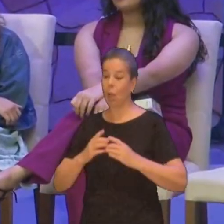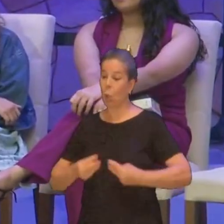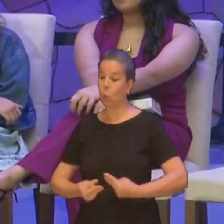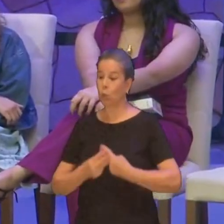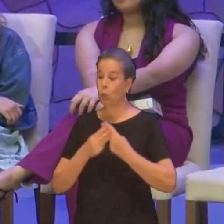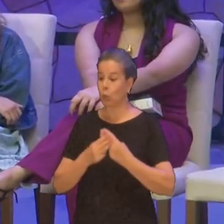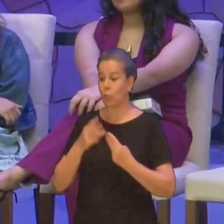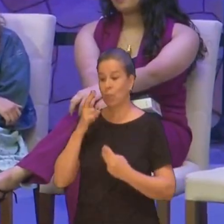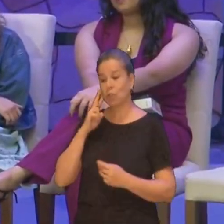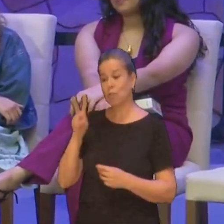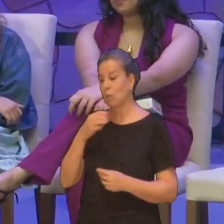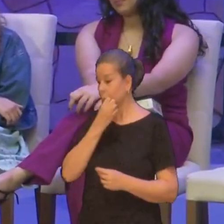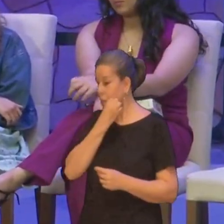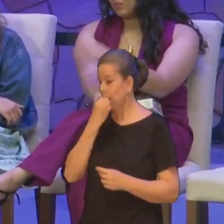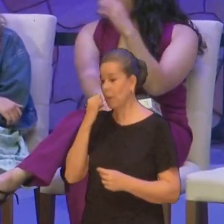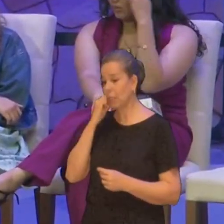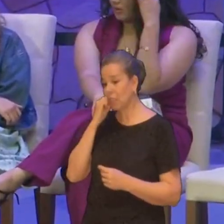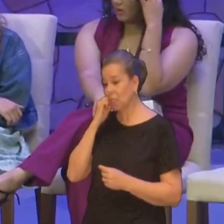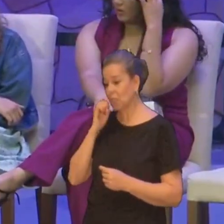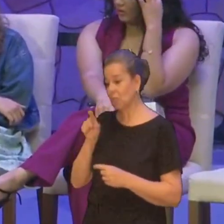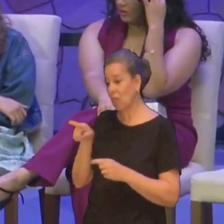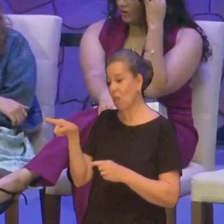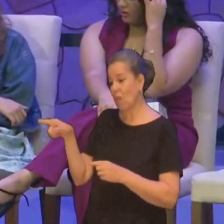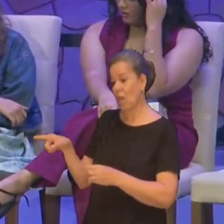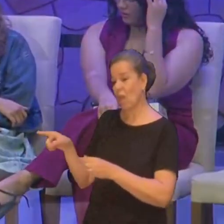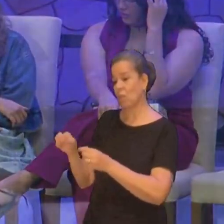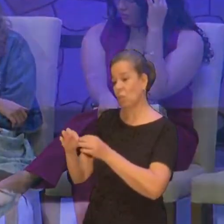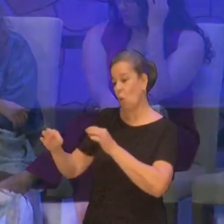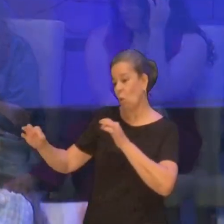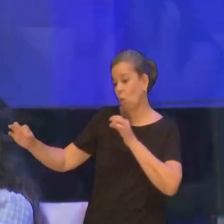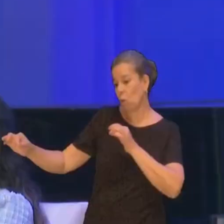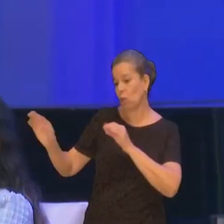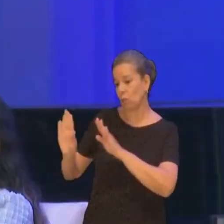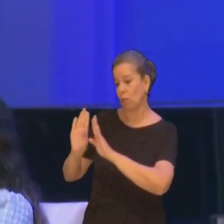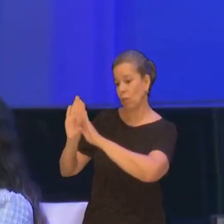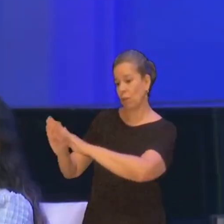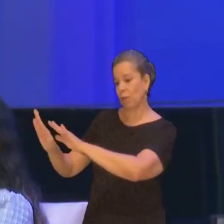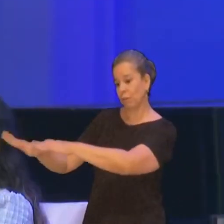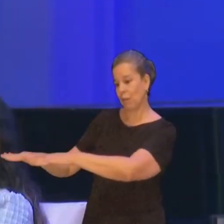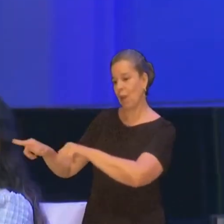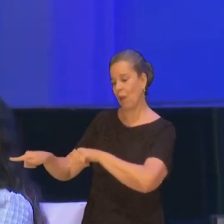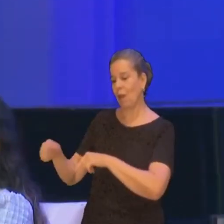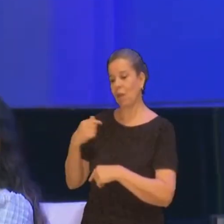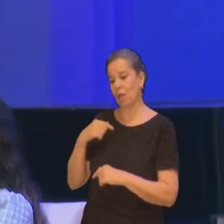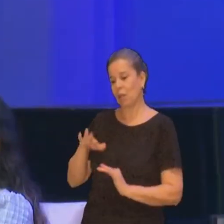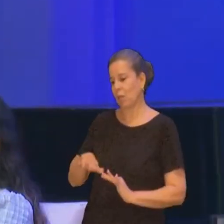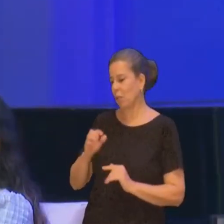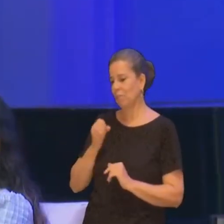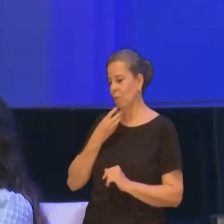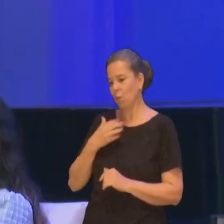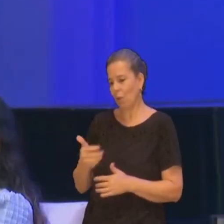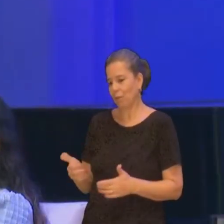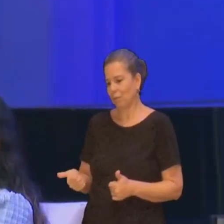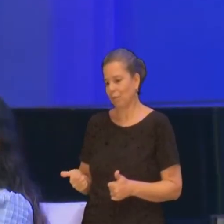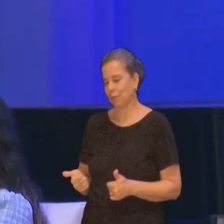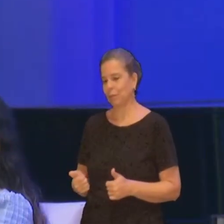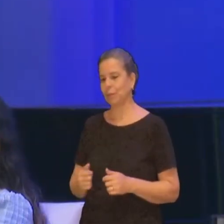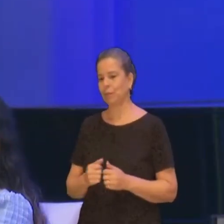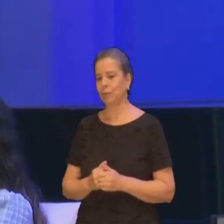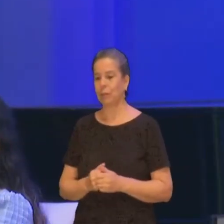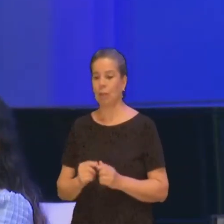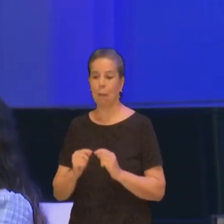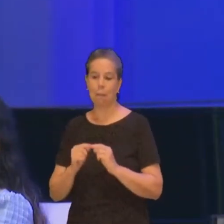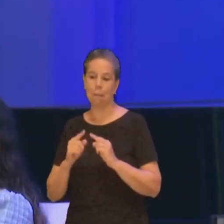samaritanos. Mas aí eu pergunto aos irmãos, e é uma pergunta que me incomodou também: e se